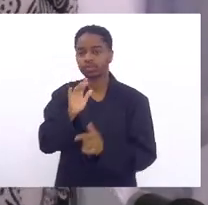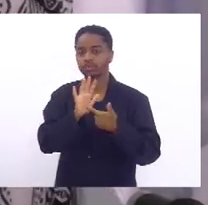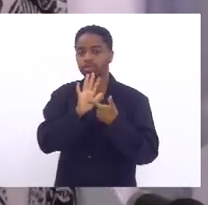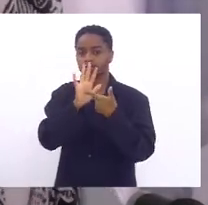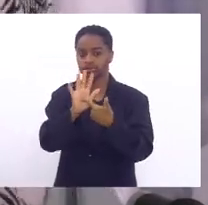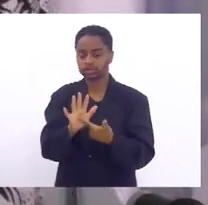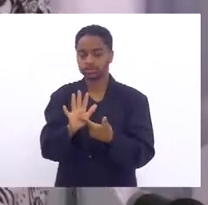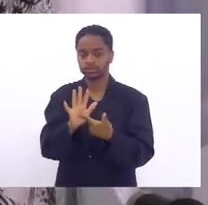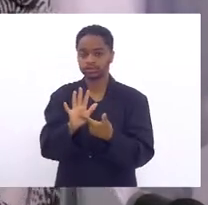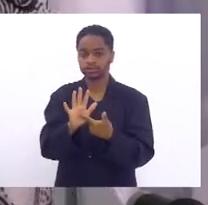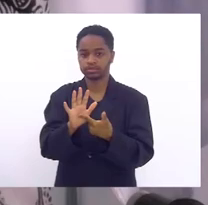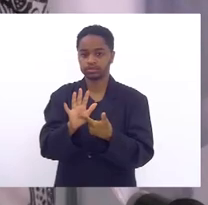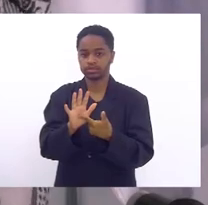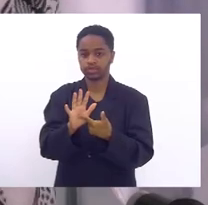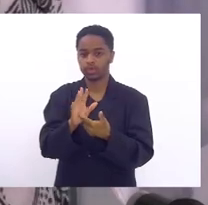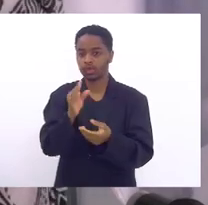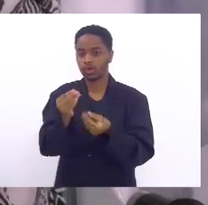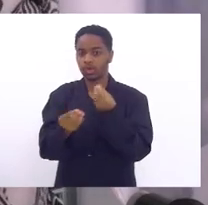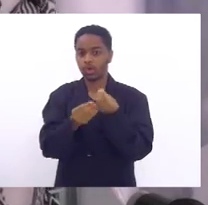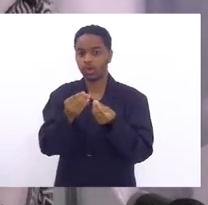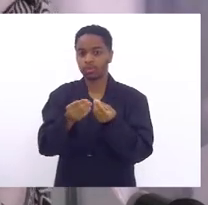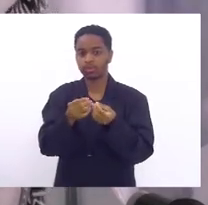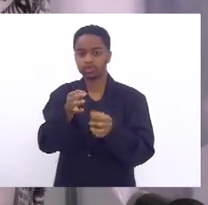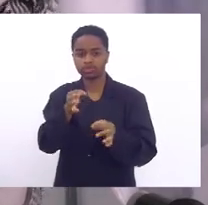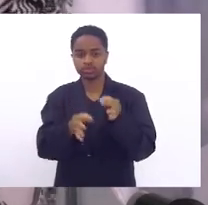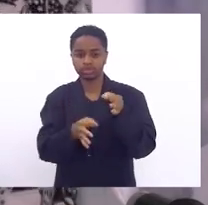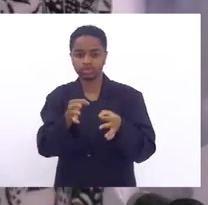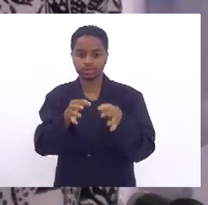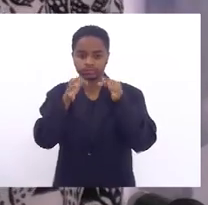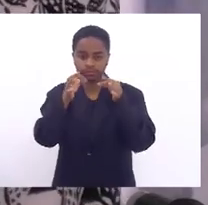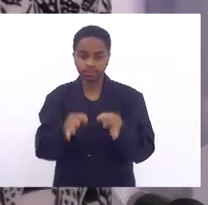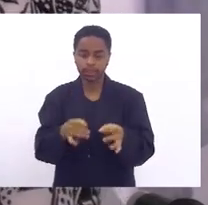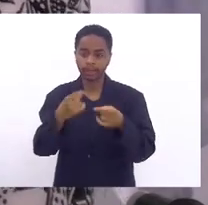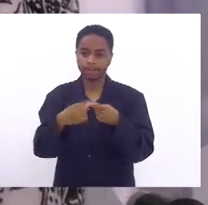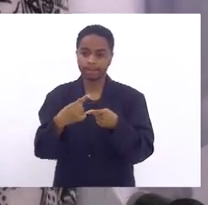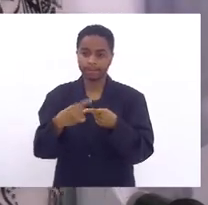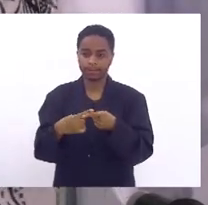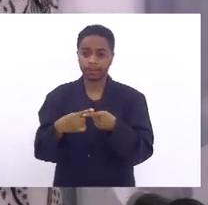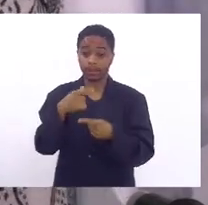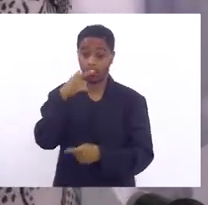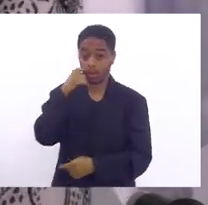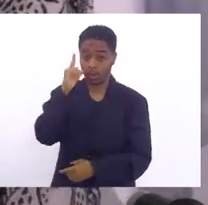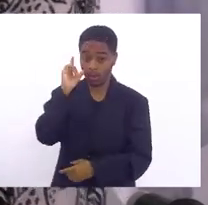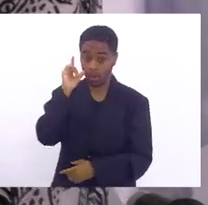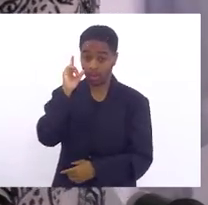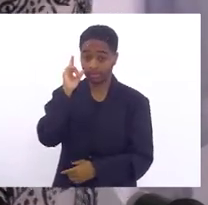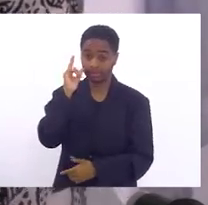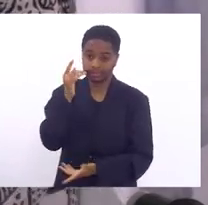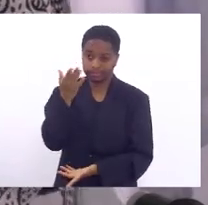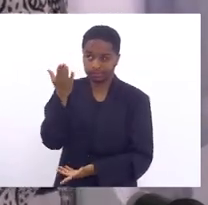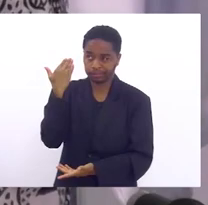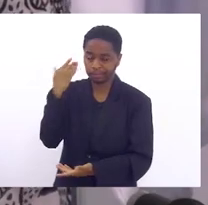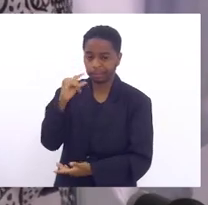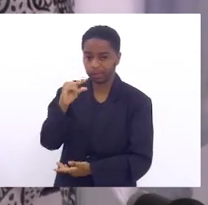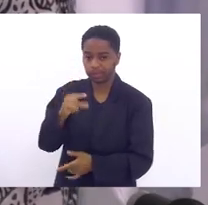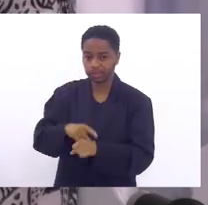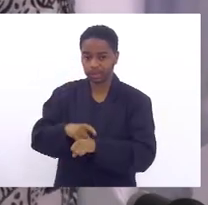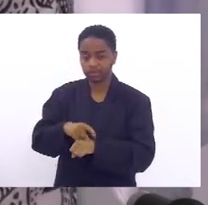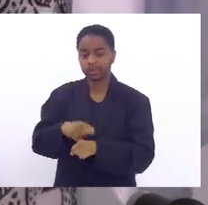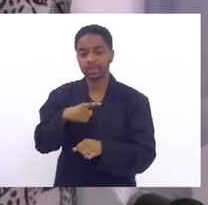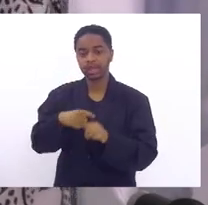eh da Justiça com justeza né porque ainda ontem ainda ontem a gente tinha os